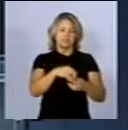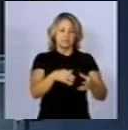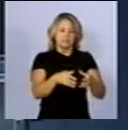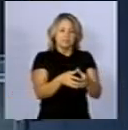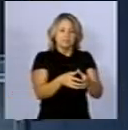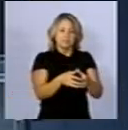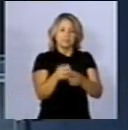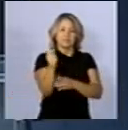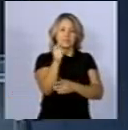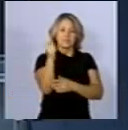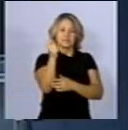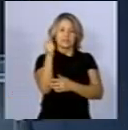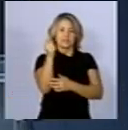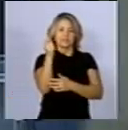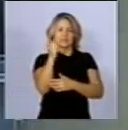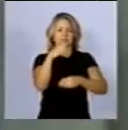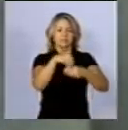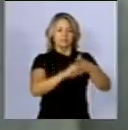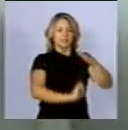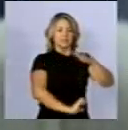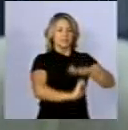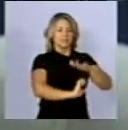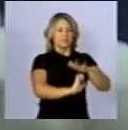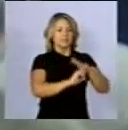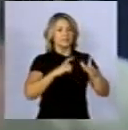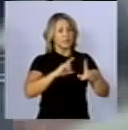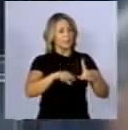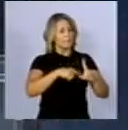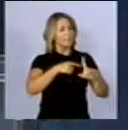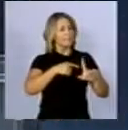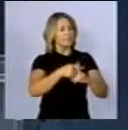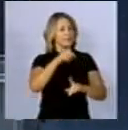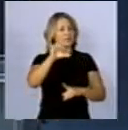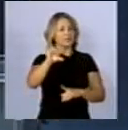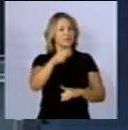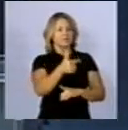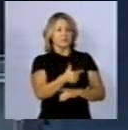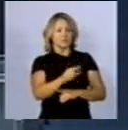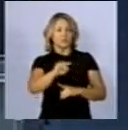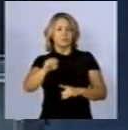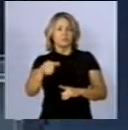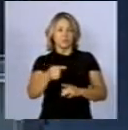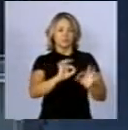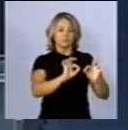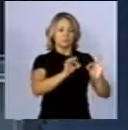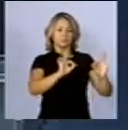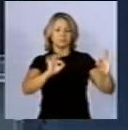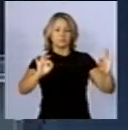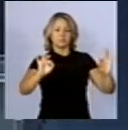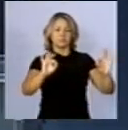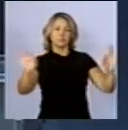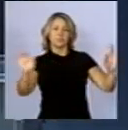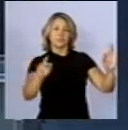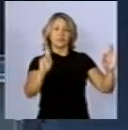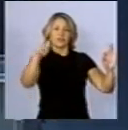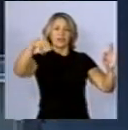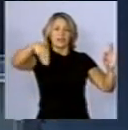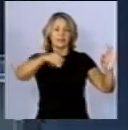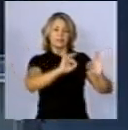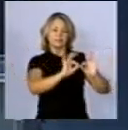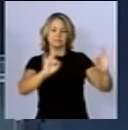nessa associação, nessas empresas tem mais de 92.000 km de linhas de transmissão, das quais